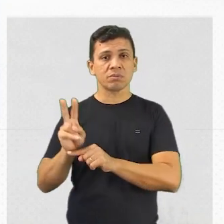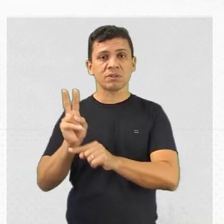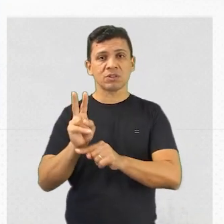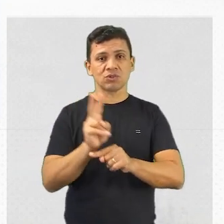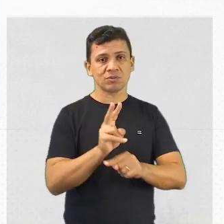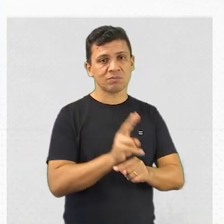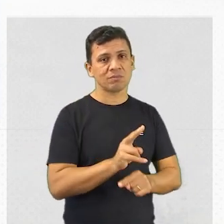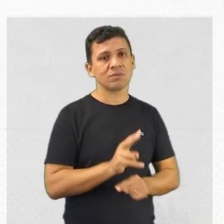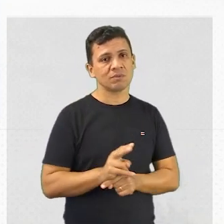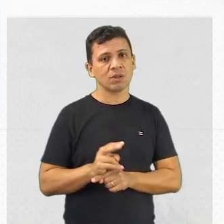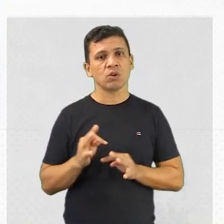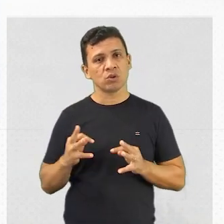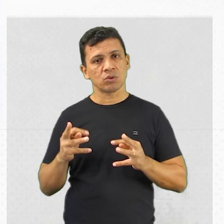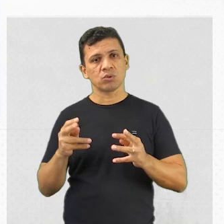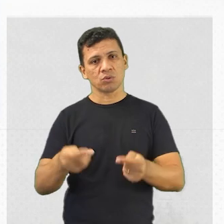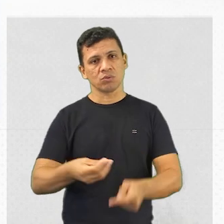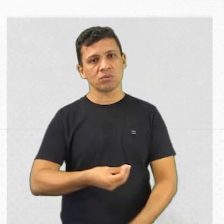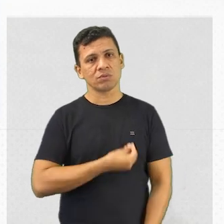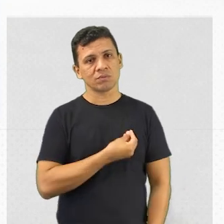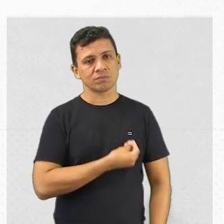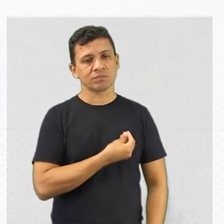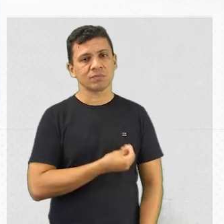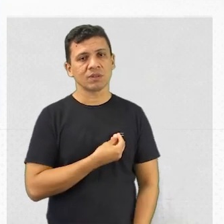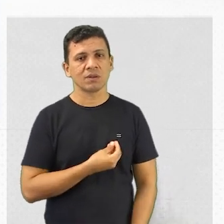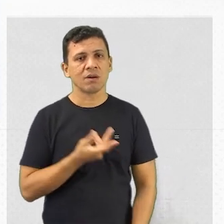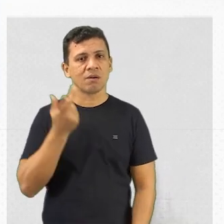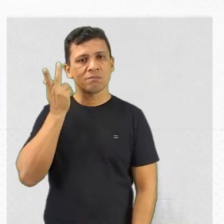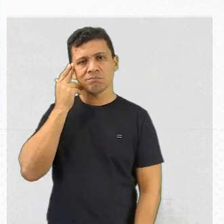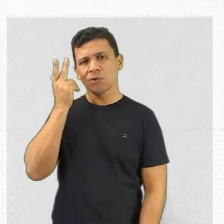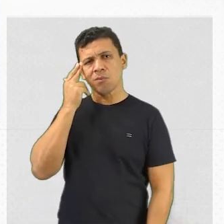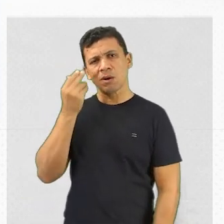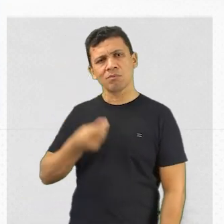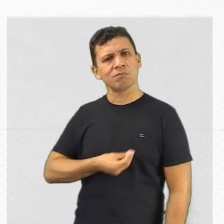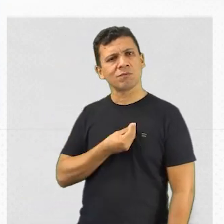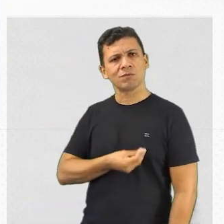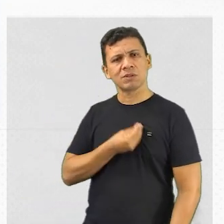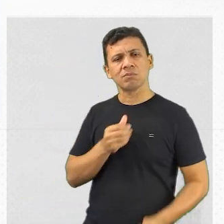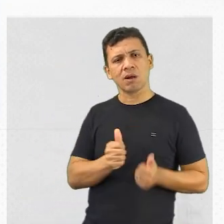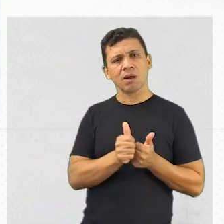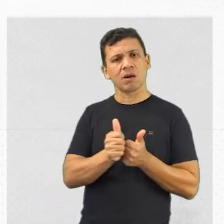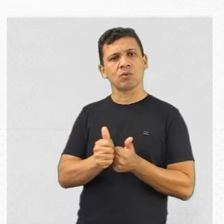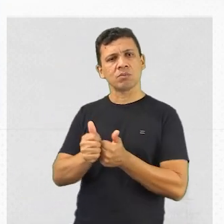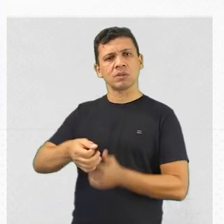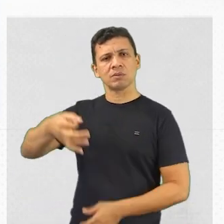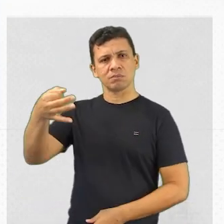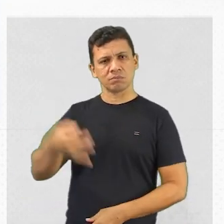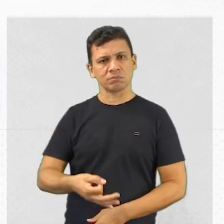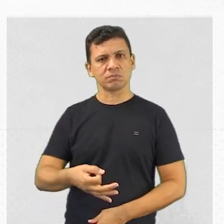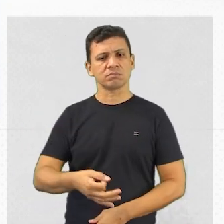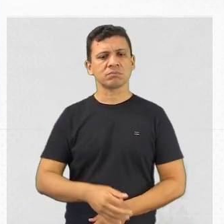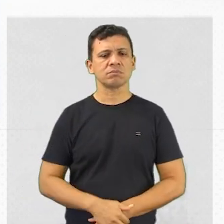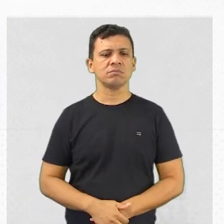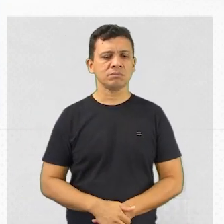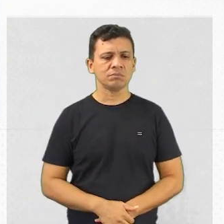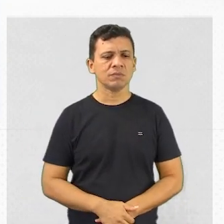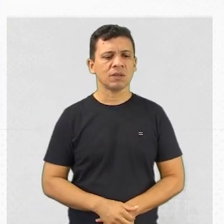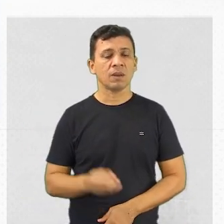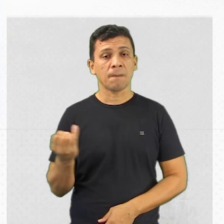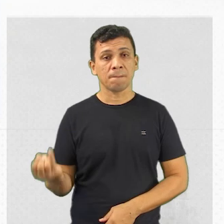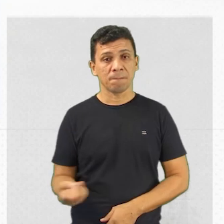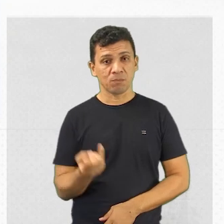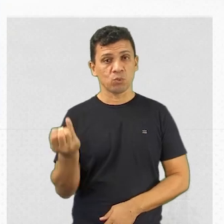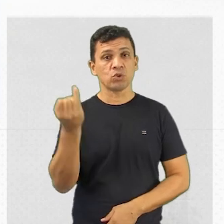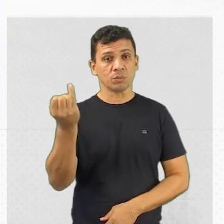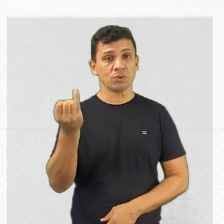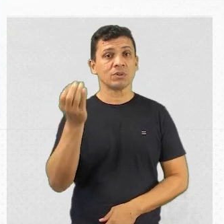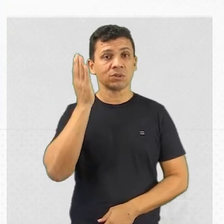protegendo também as pessoas que estão ao seu redor e vivendo uma vida tranquila, né, sendo acompanhada de forma correta, tá? Então, é muito importante que a gente